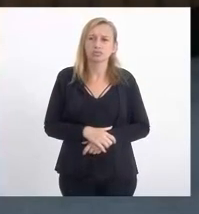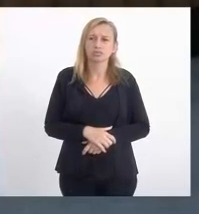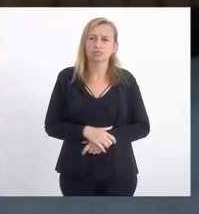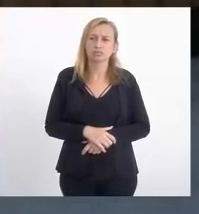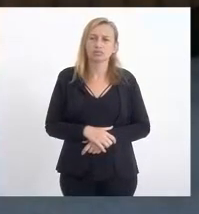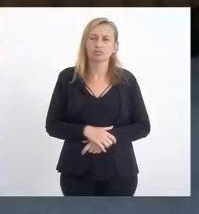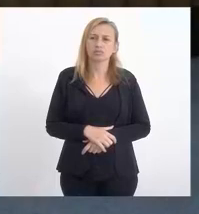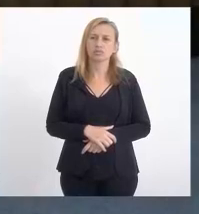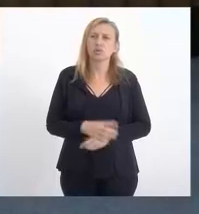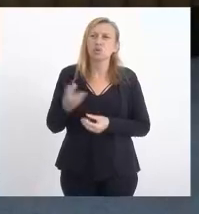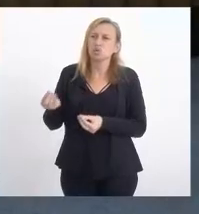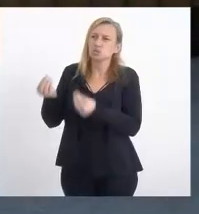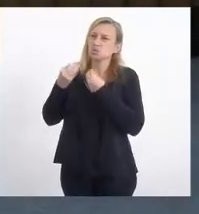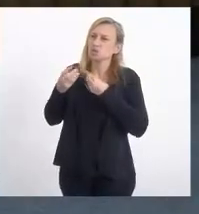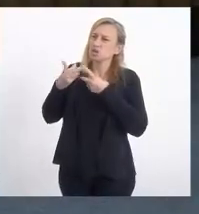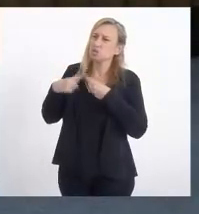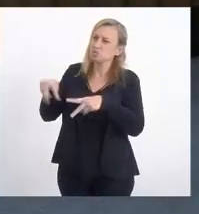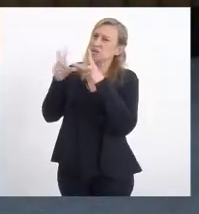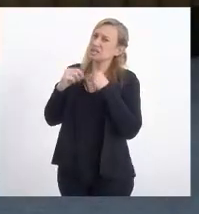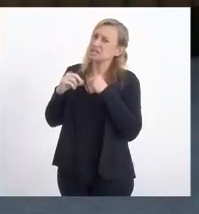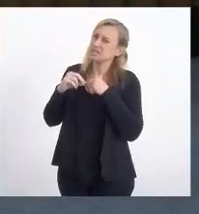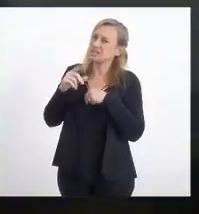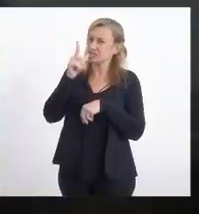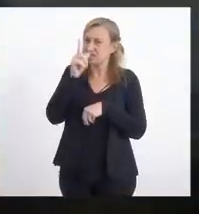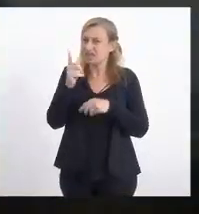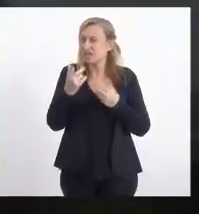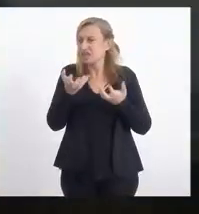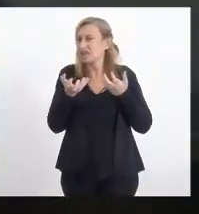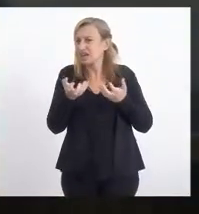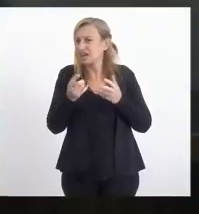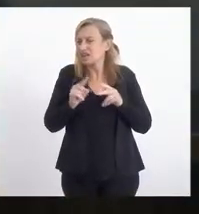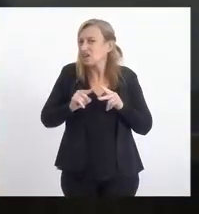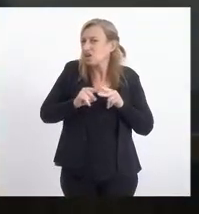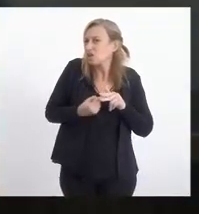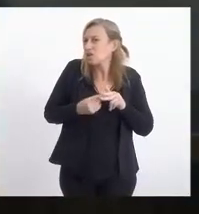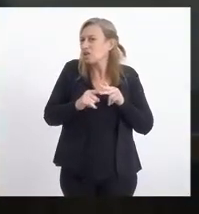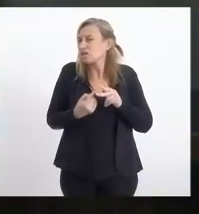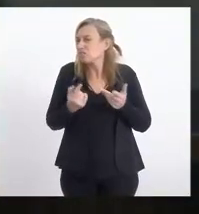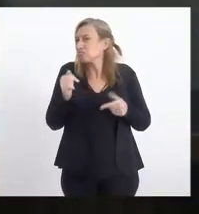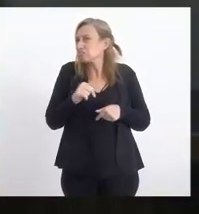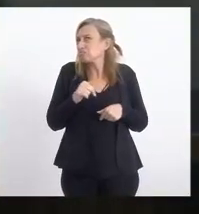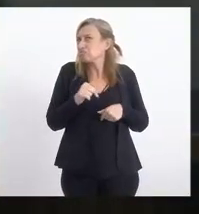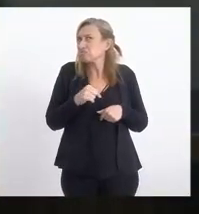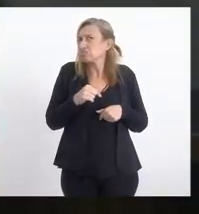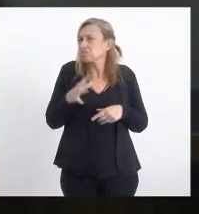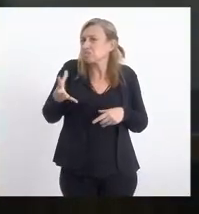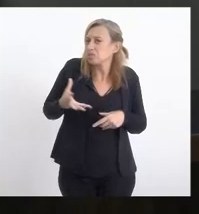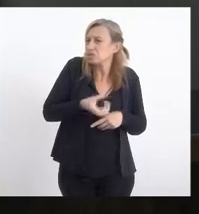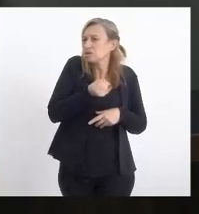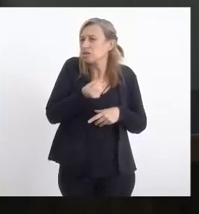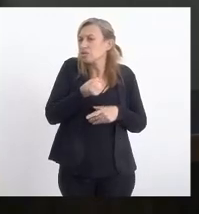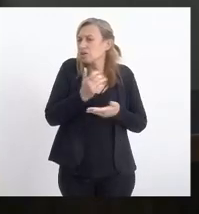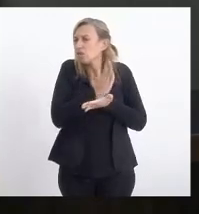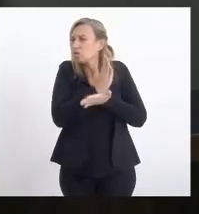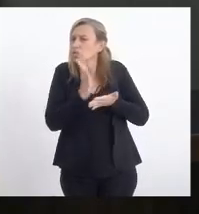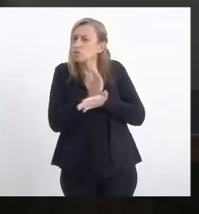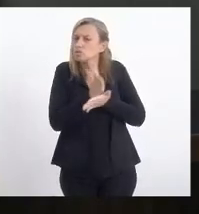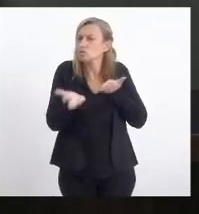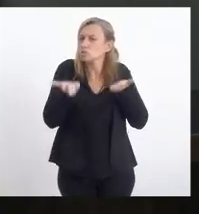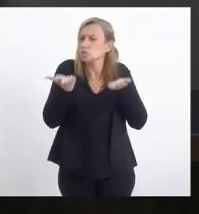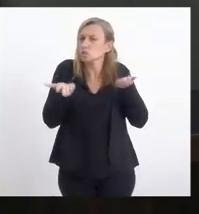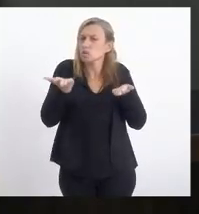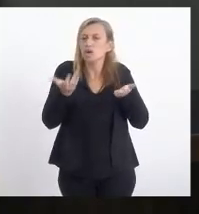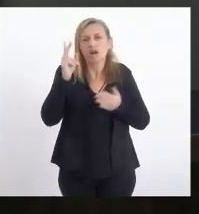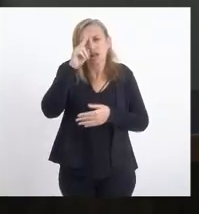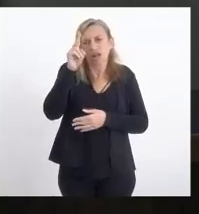e eles nos deram um presente de grego Quer tentar fazer uma remédio aqui para salvar alguma coisa ou equilibrar